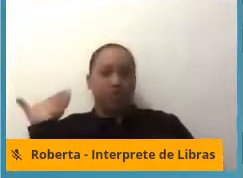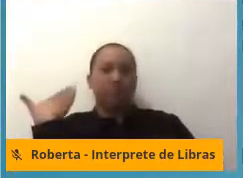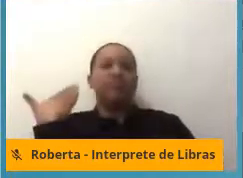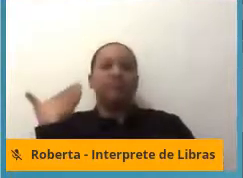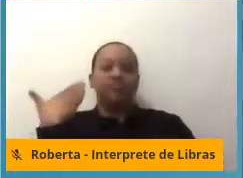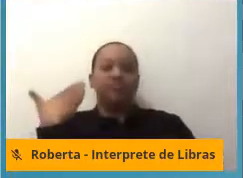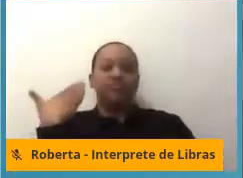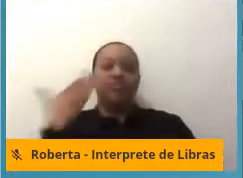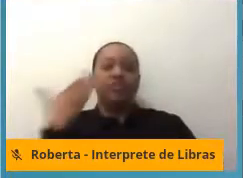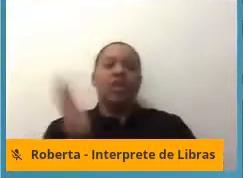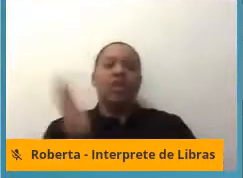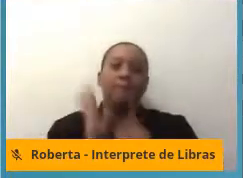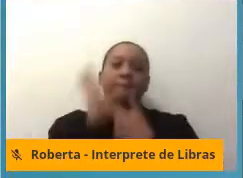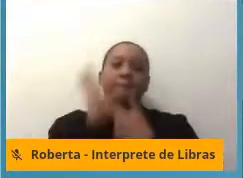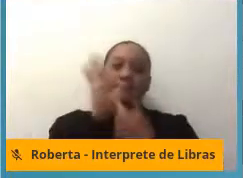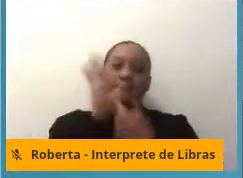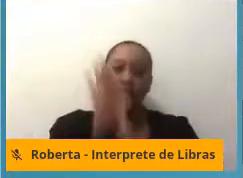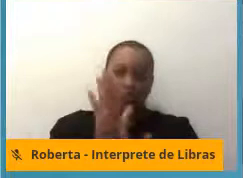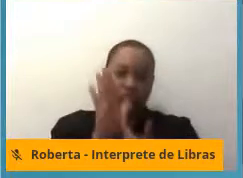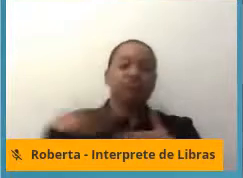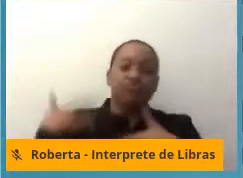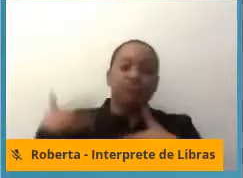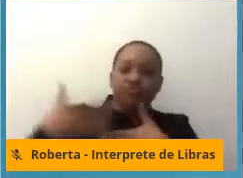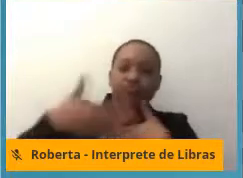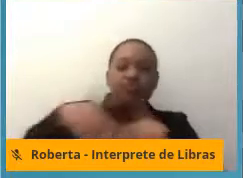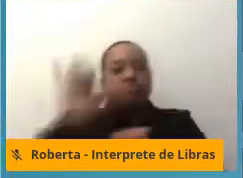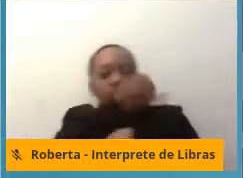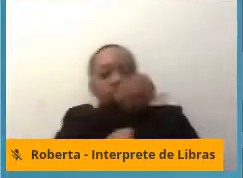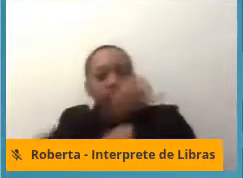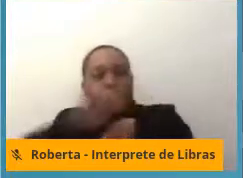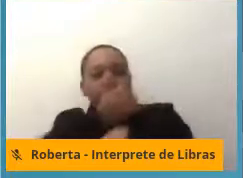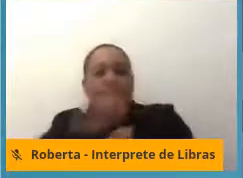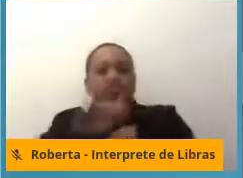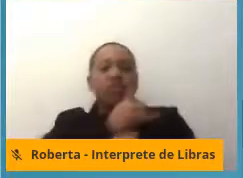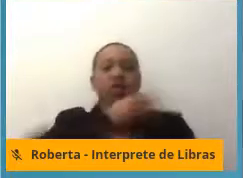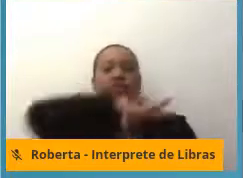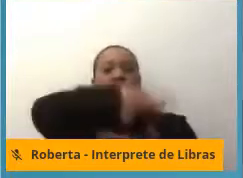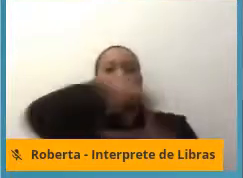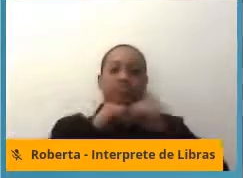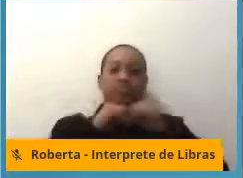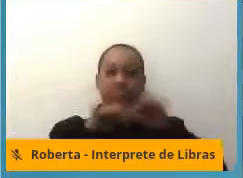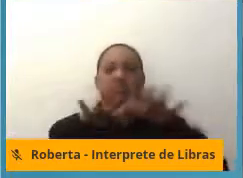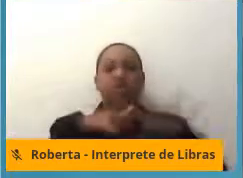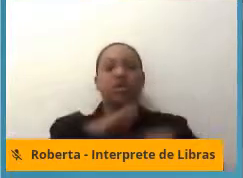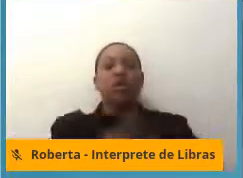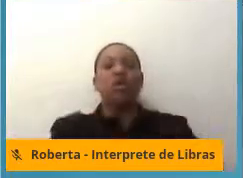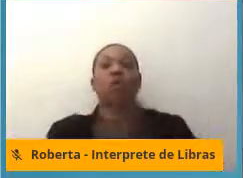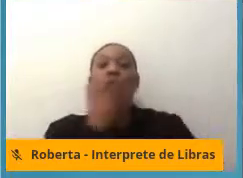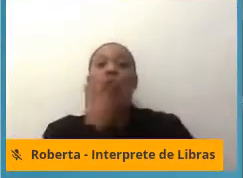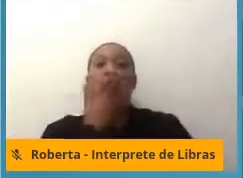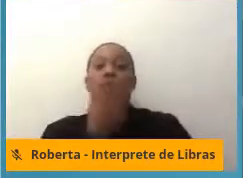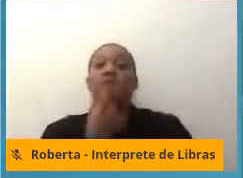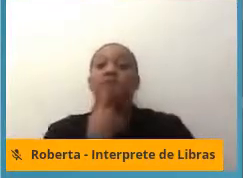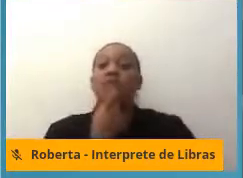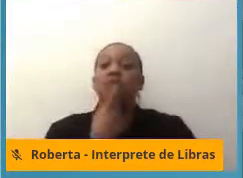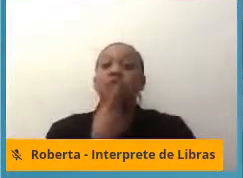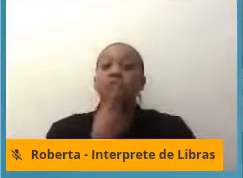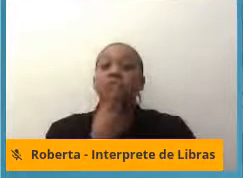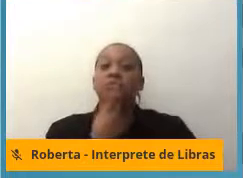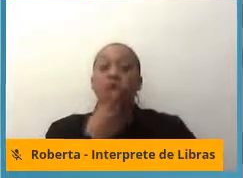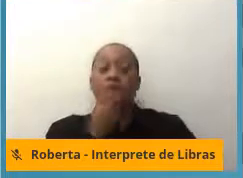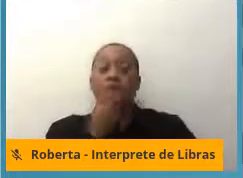uma epidemia. Uma bolinha vermelha, quando encontra uma bolinha verde,